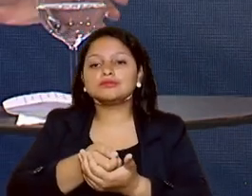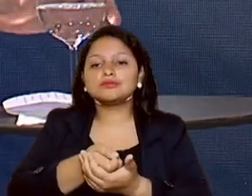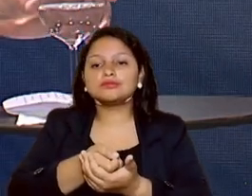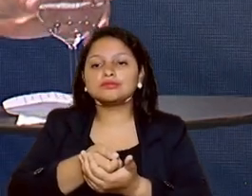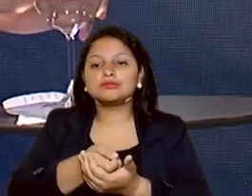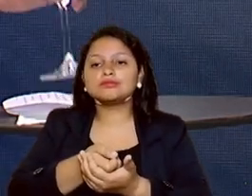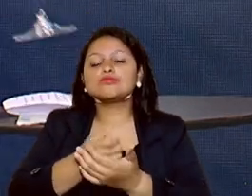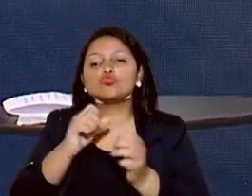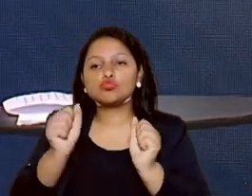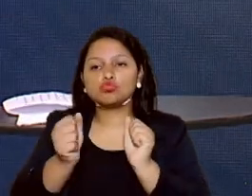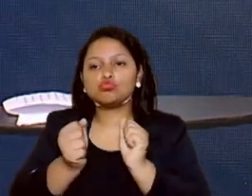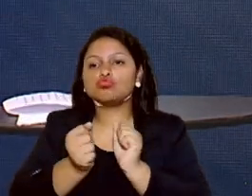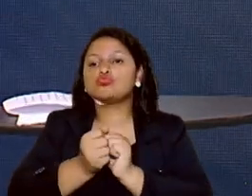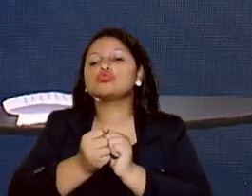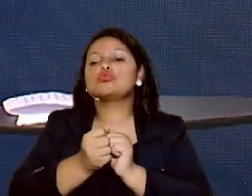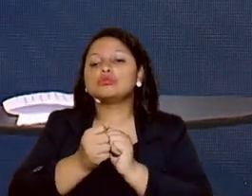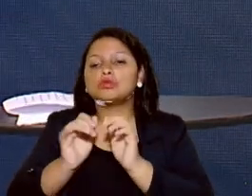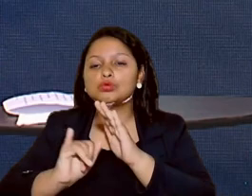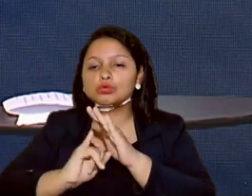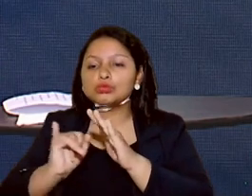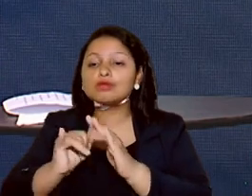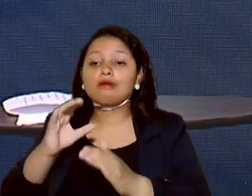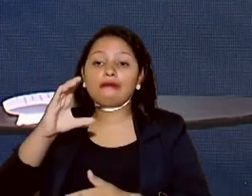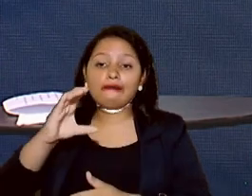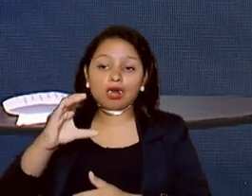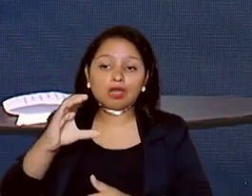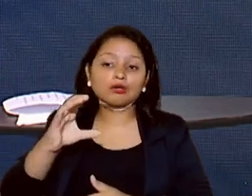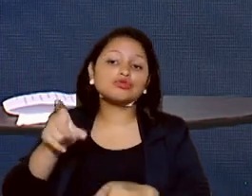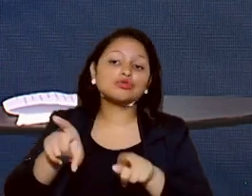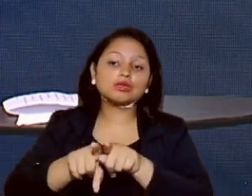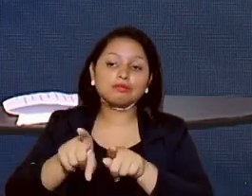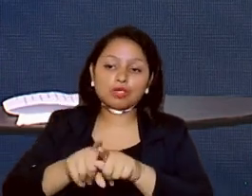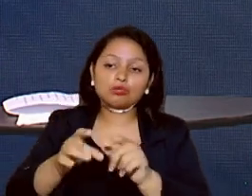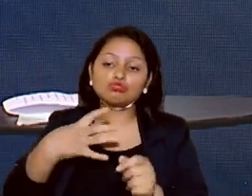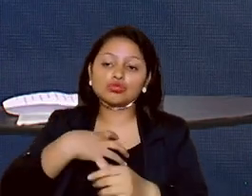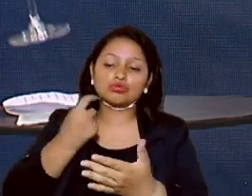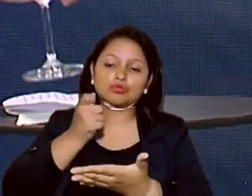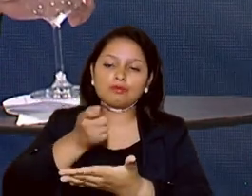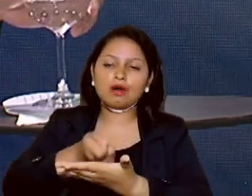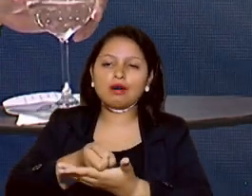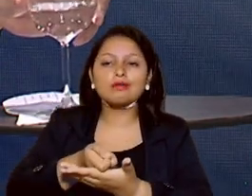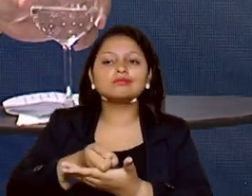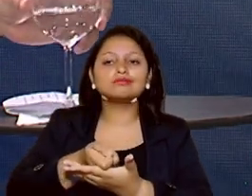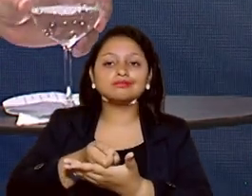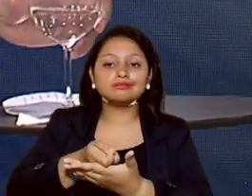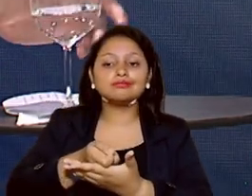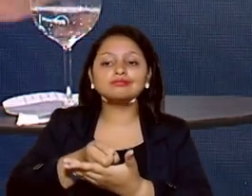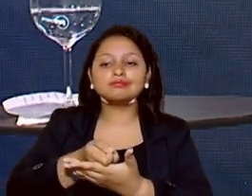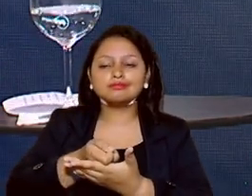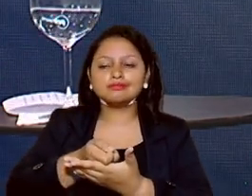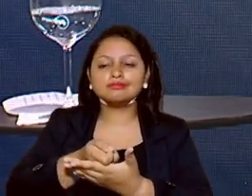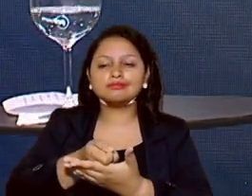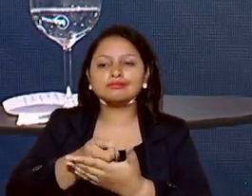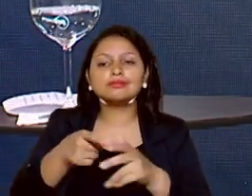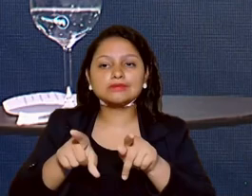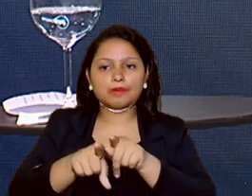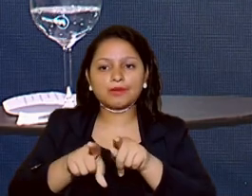indústria e crédito como meio de pagamento crédito hoje é meio de pagamento tá também